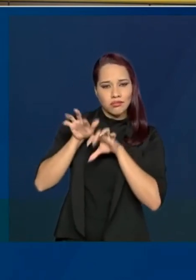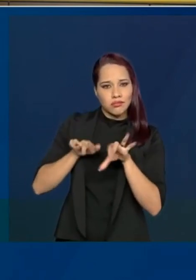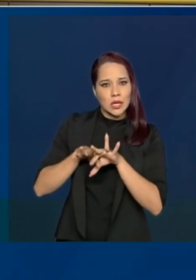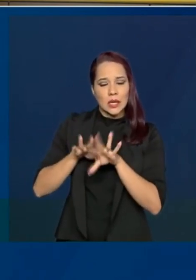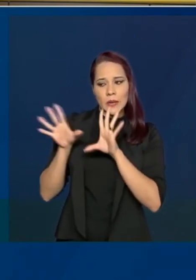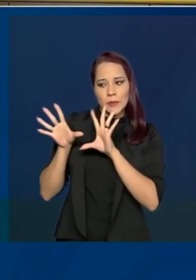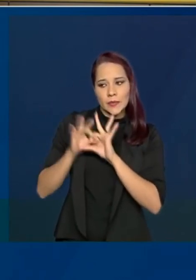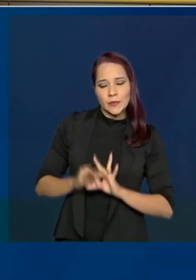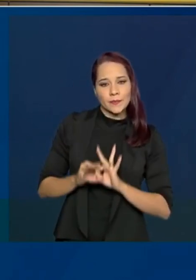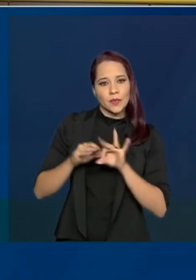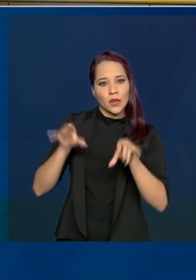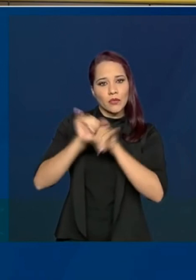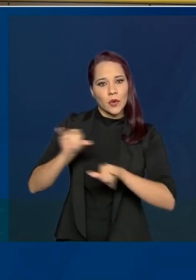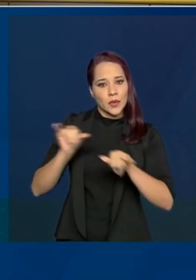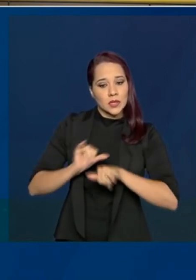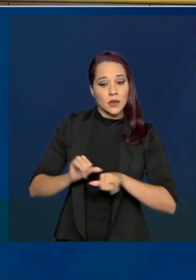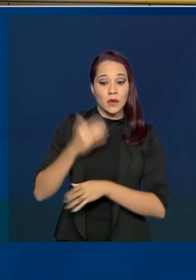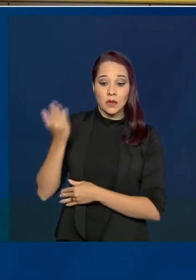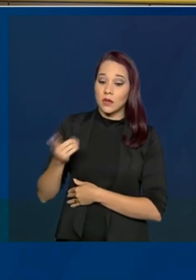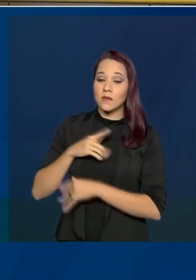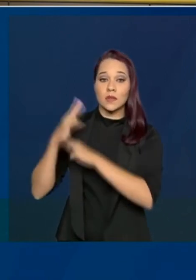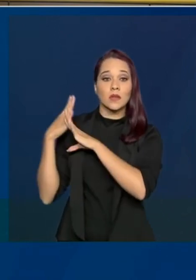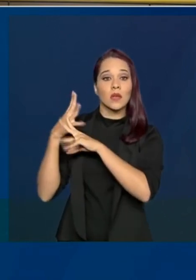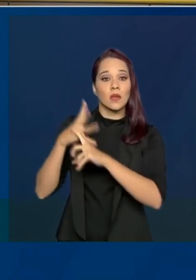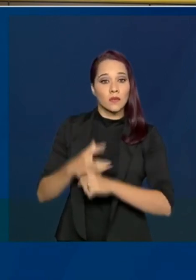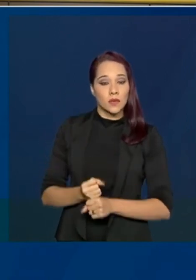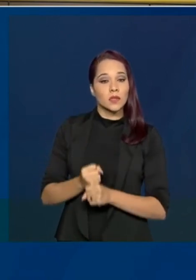a informação. Então, eles fizeram uma revisão